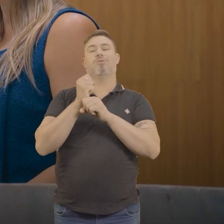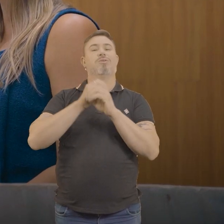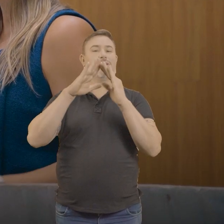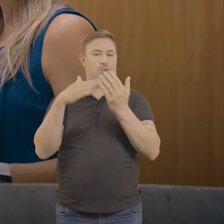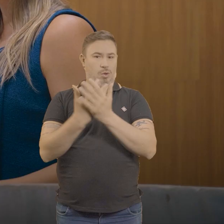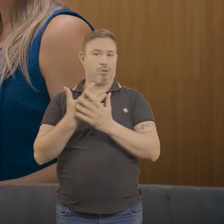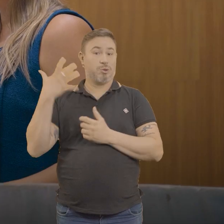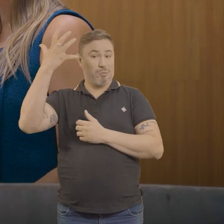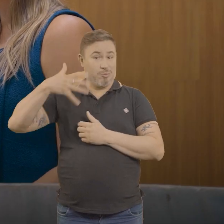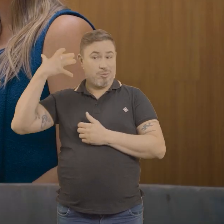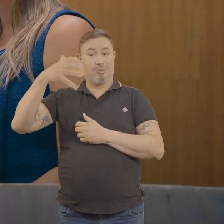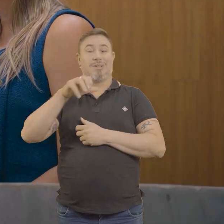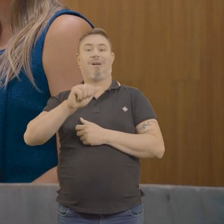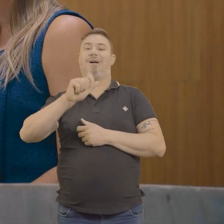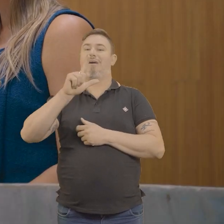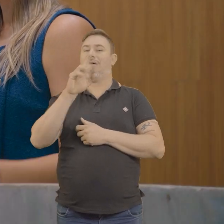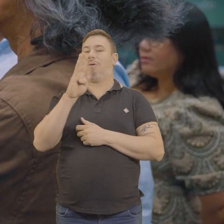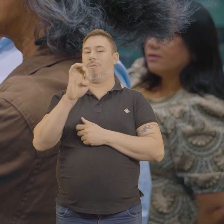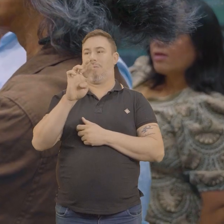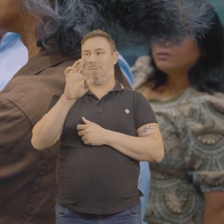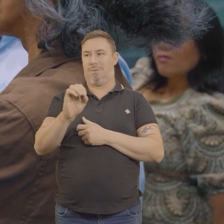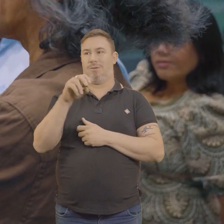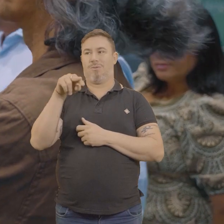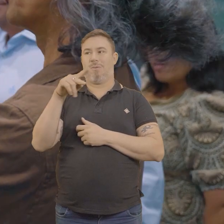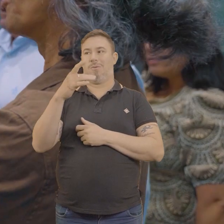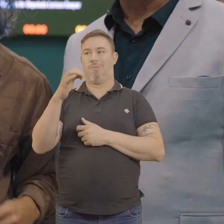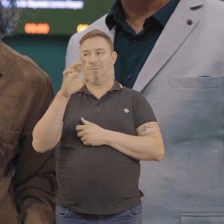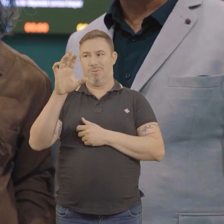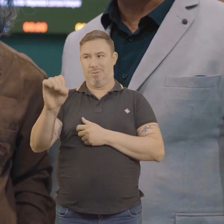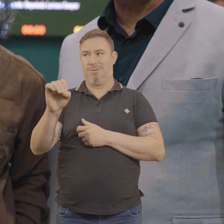de Música Alberto Nepomuceno.